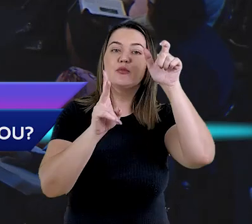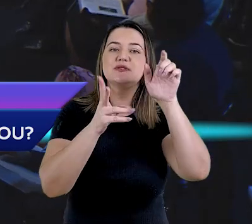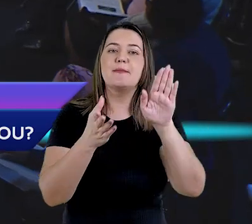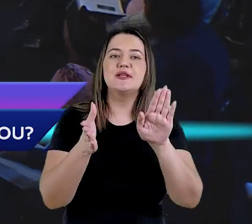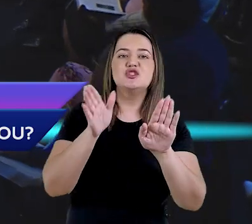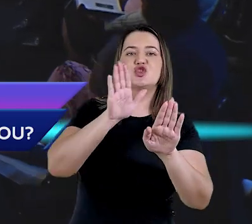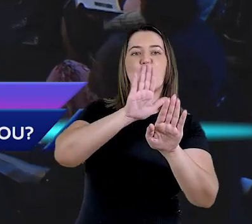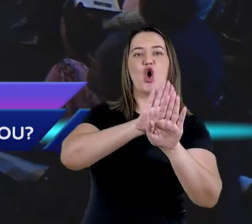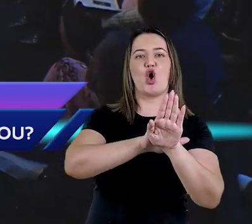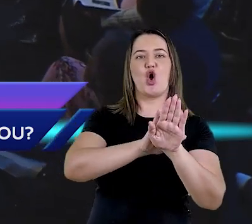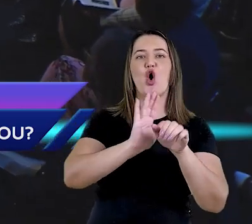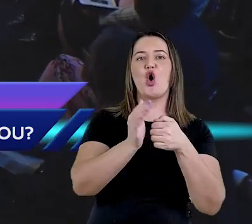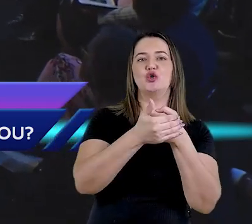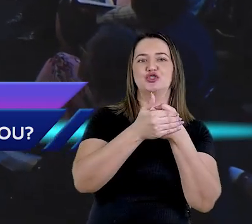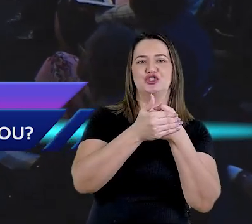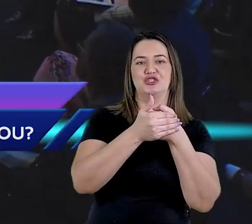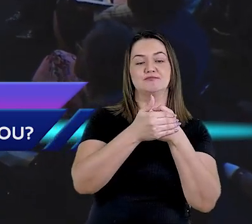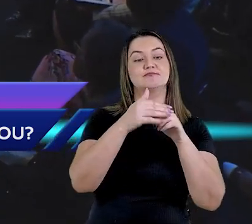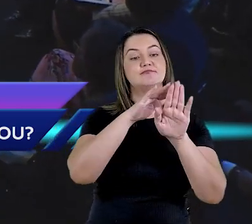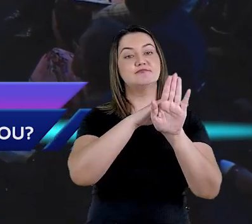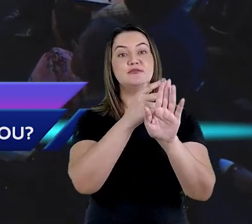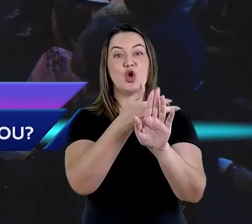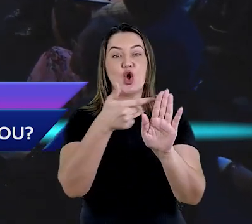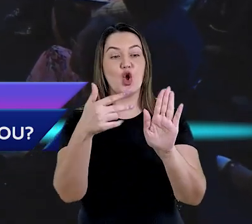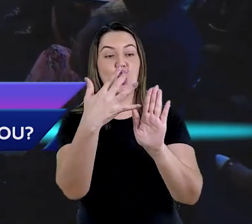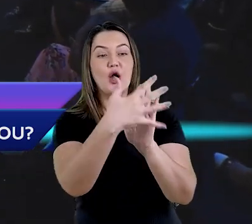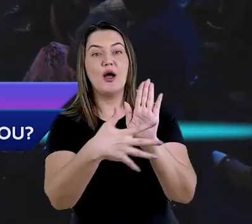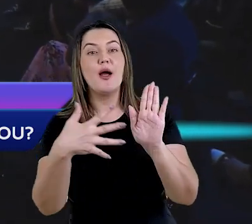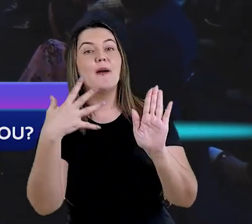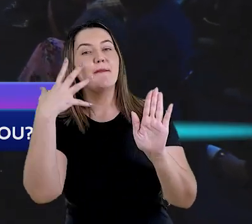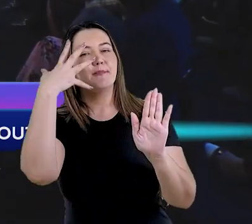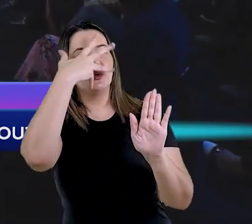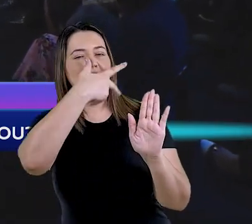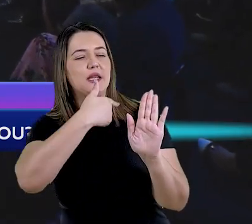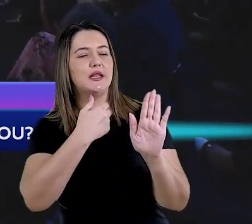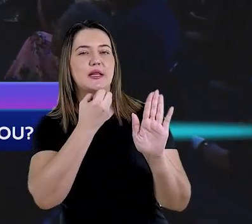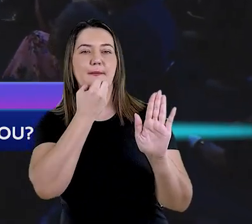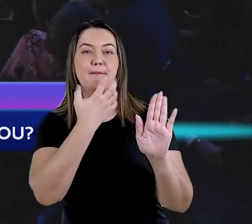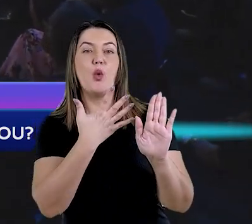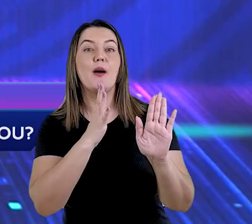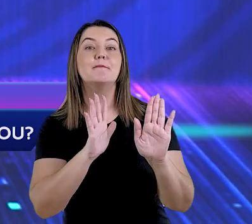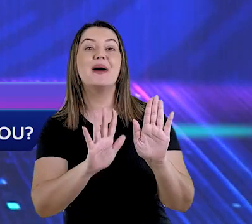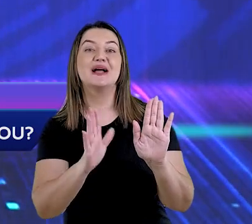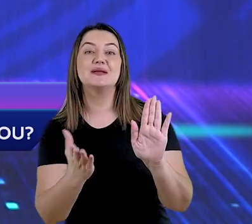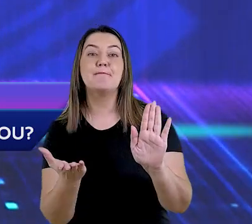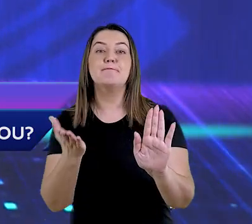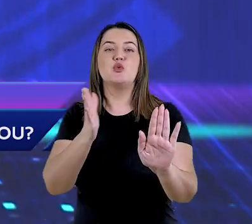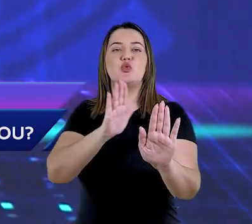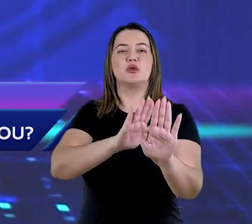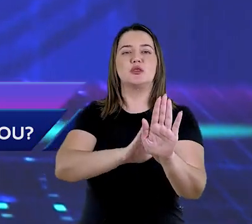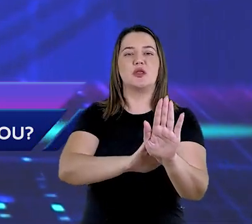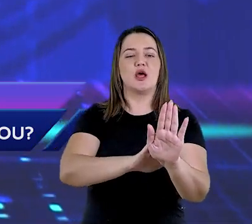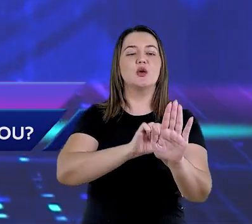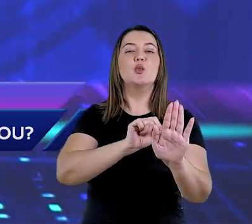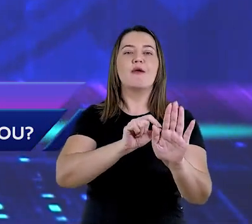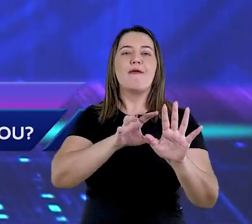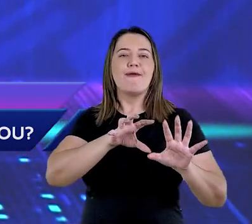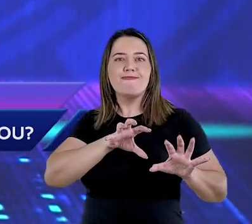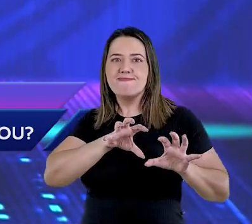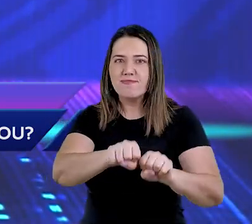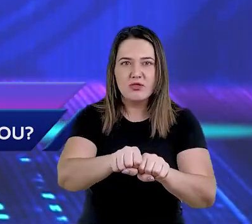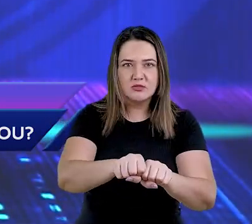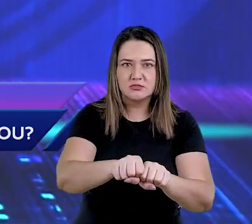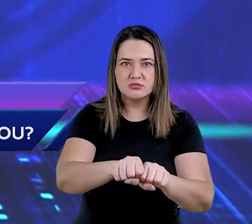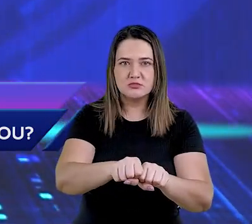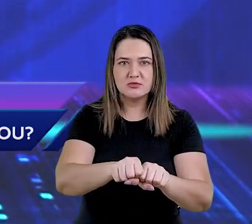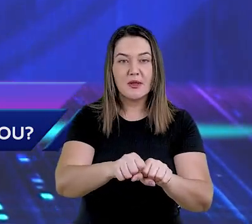que aparentemente podem ser inocentes e boas, mas no final ele está com as suas garras por trás, para